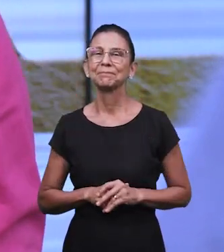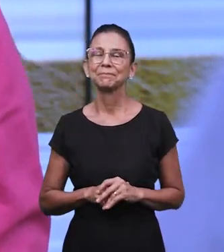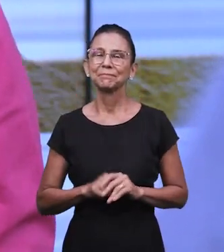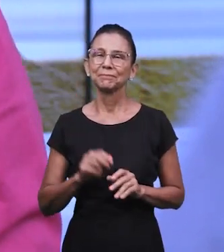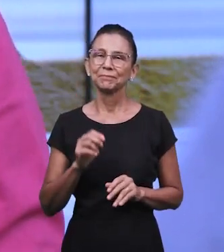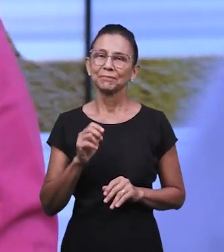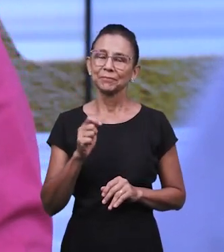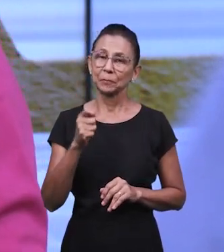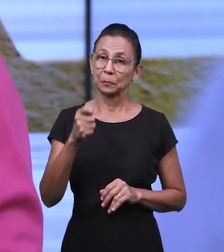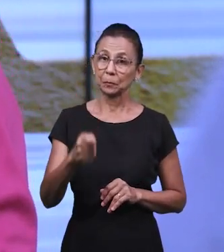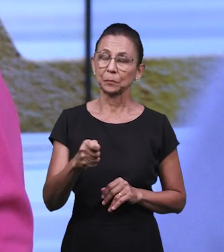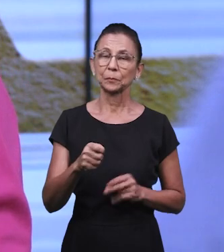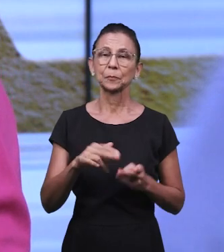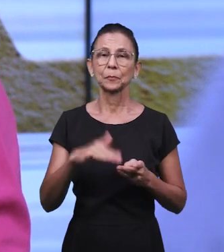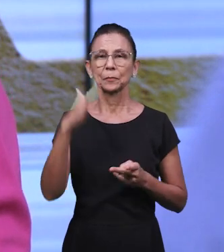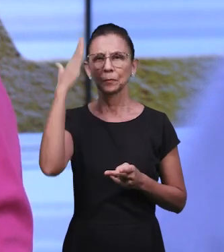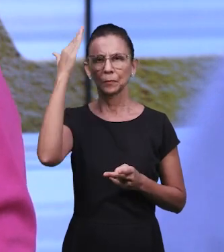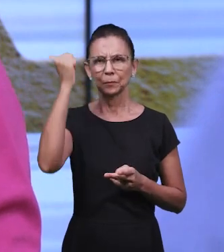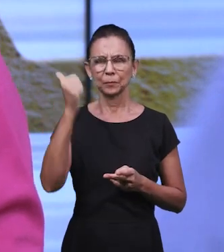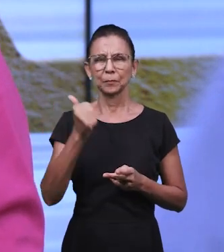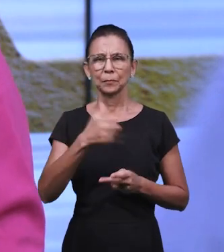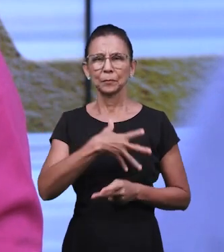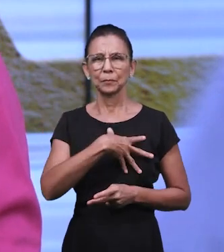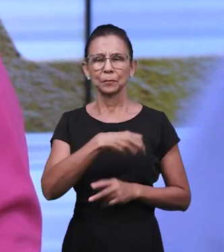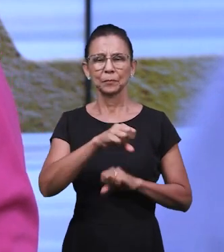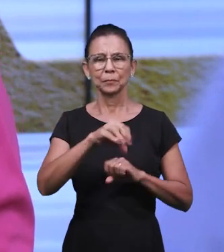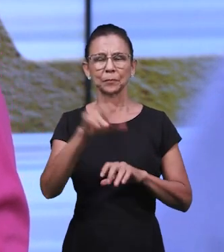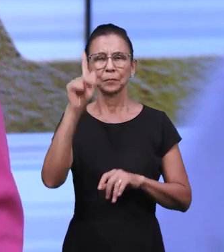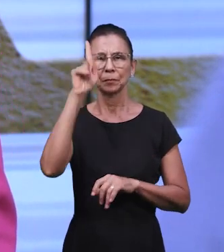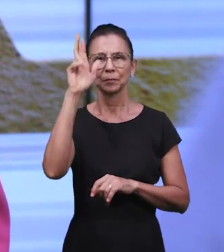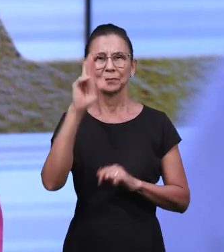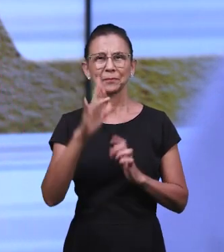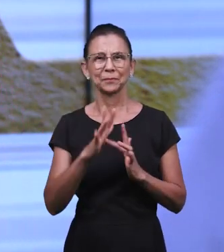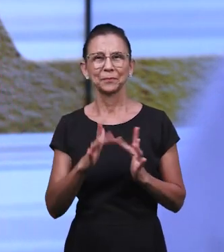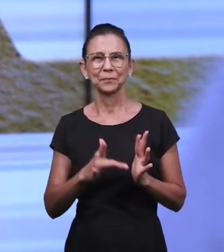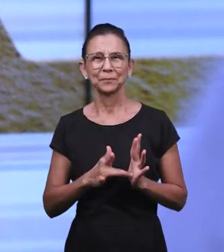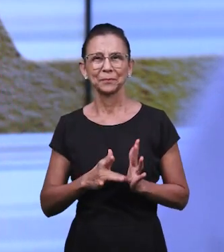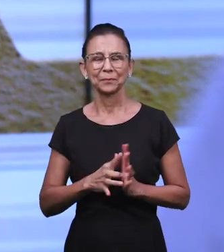autoridade e sabedoria para educarmos os nossos filhos. A paz do Senhor Jesus.